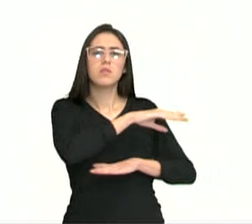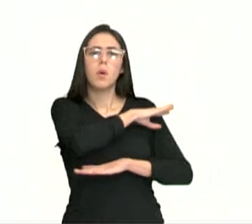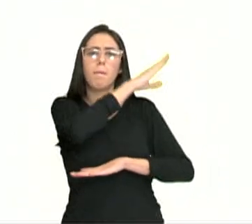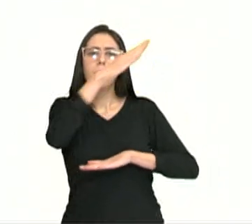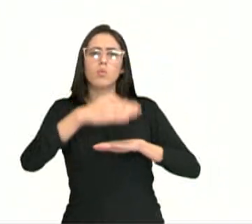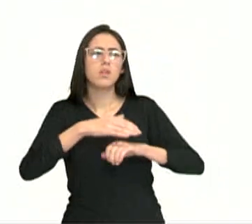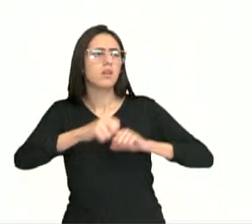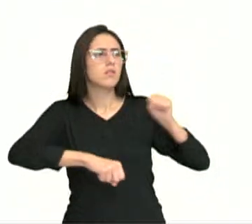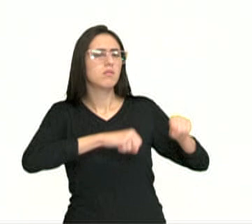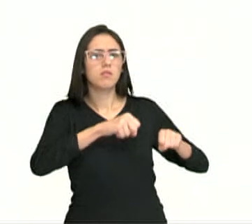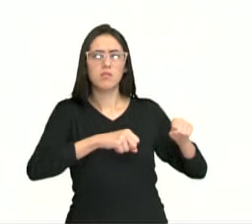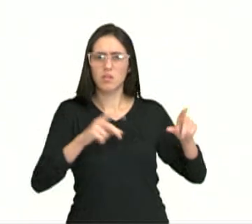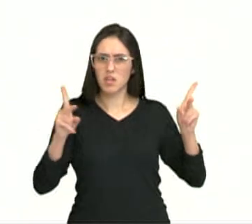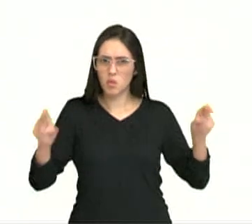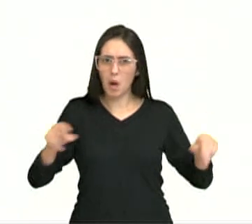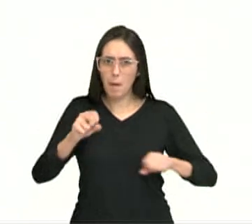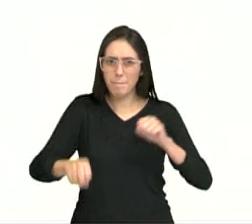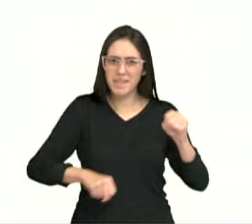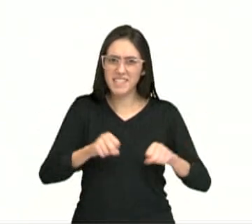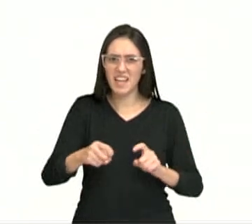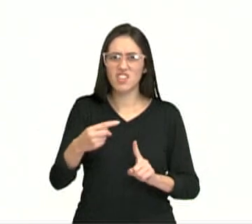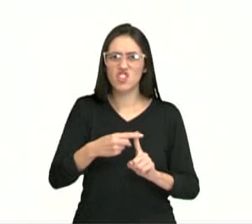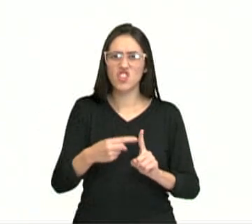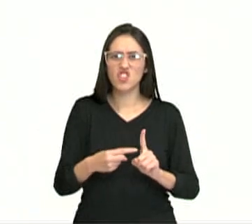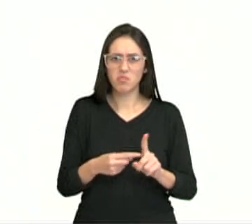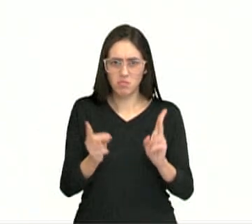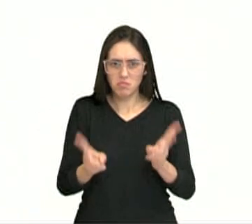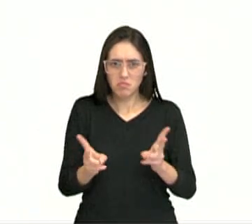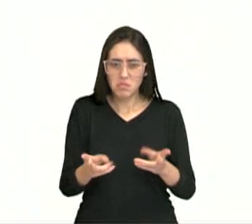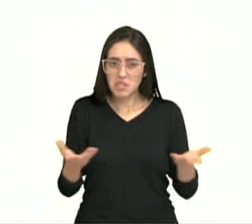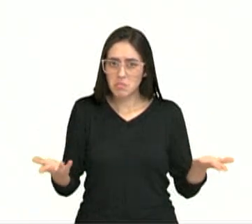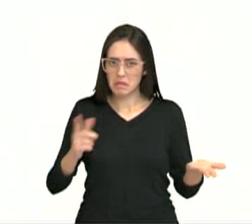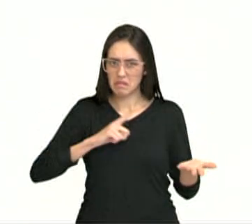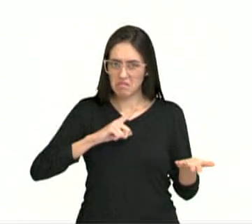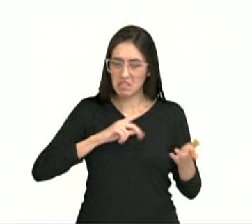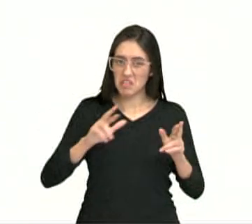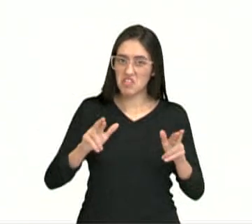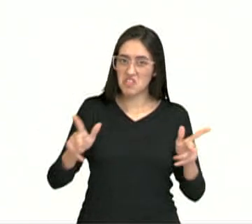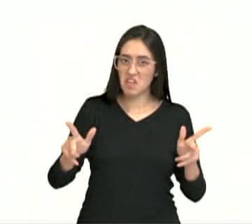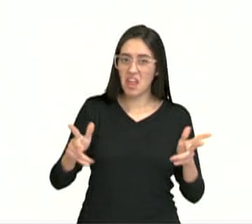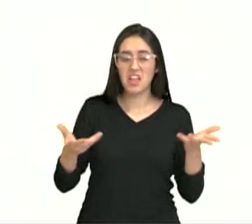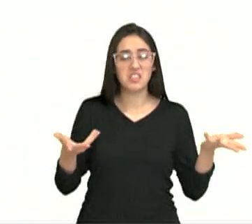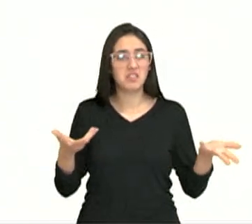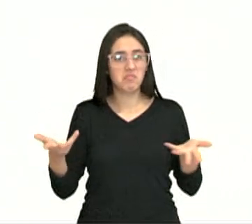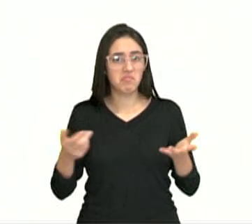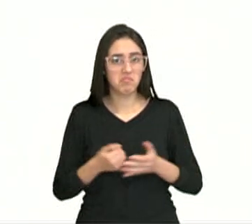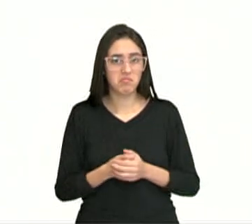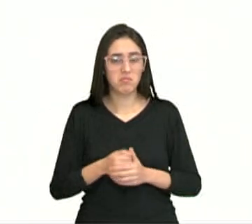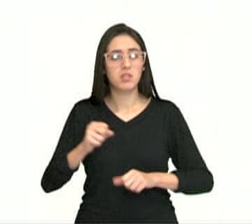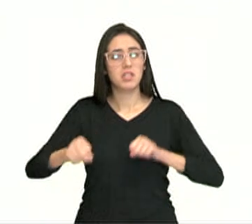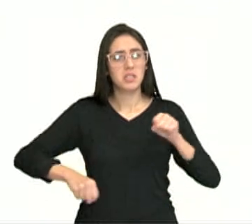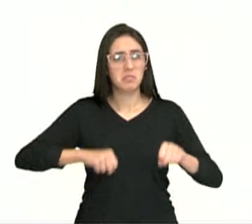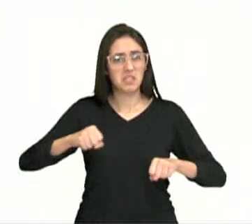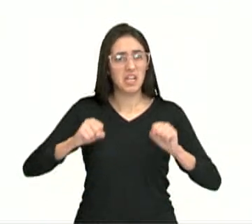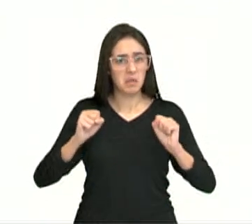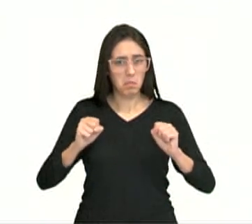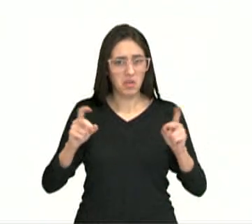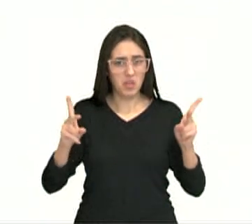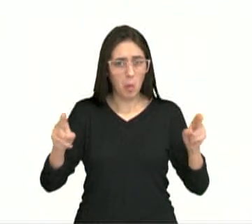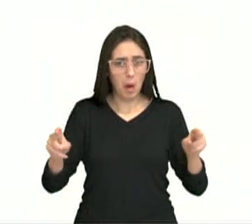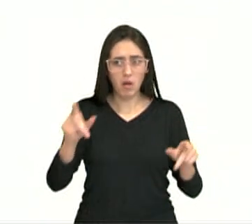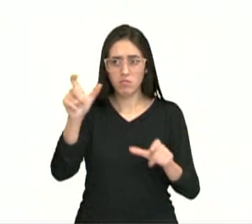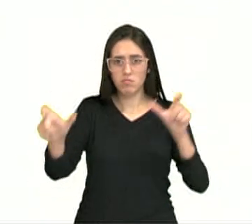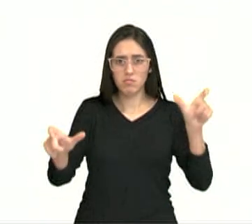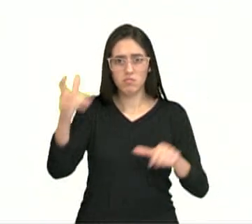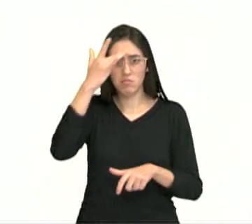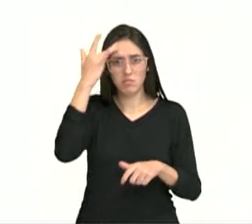opinião? Será que são as mesmas modalidades? Tem diferenças? A bicicleta pode ser a mesma? Os praticantes